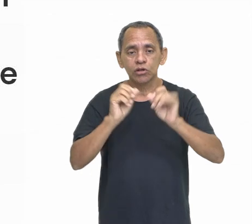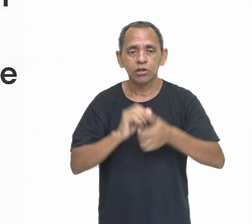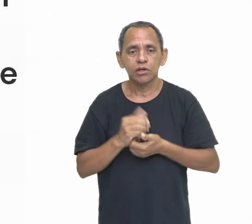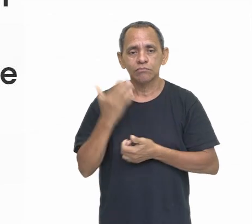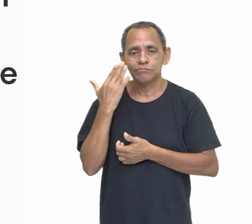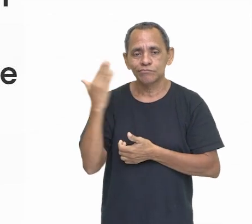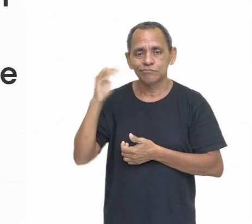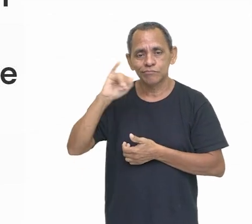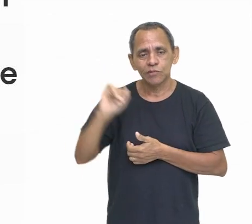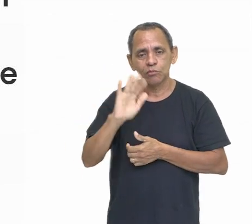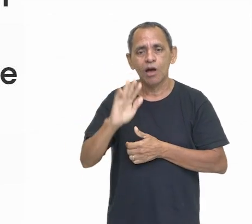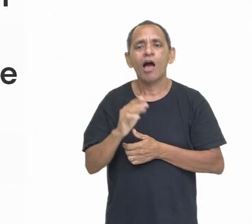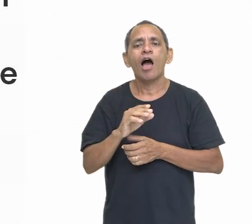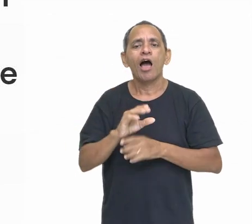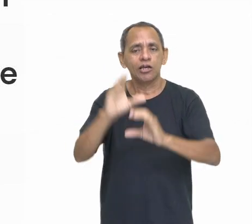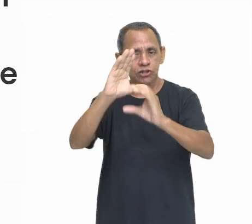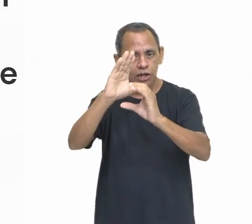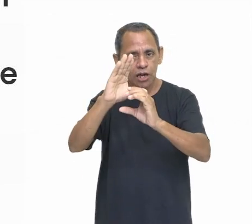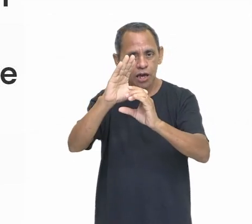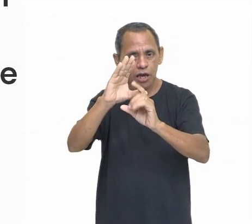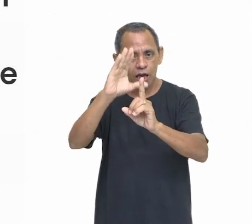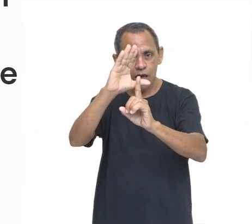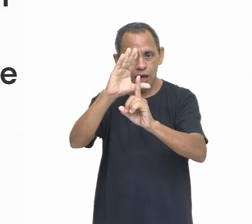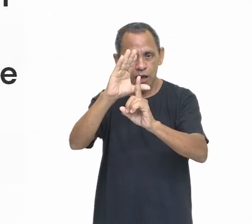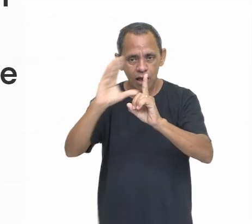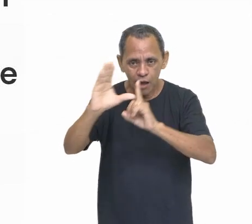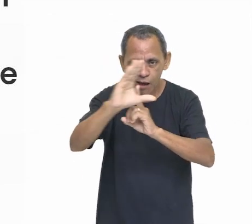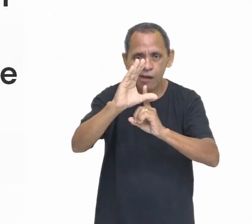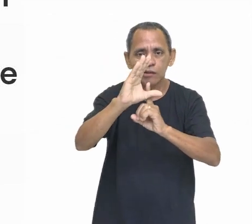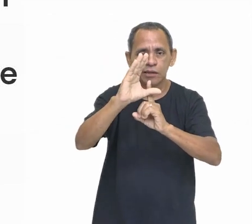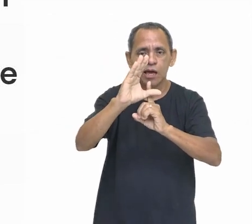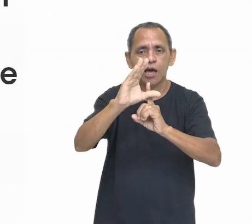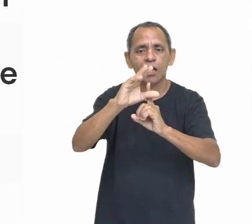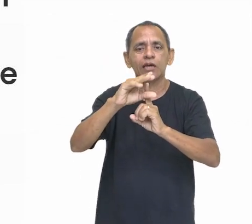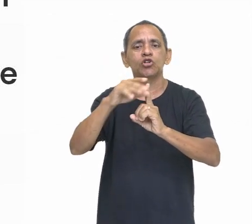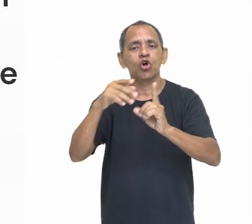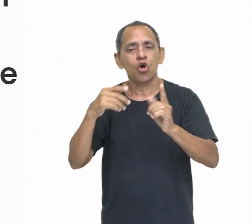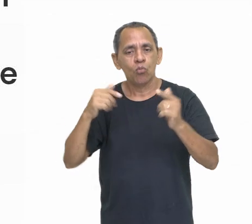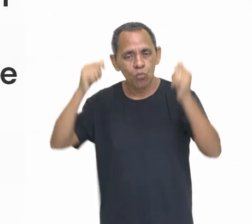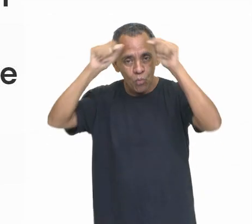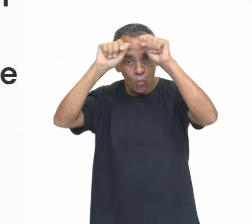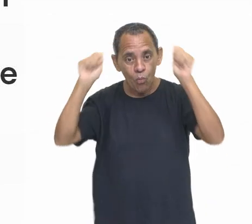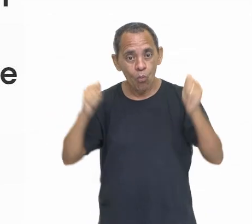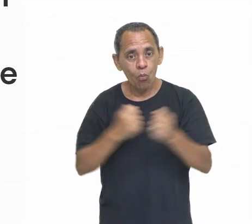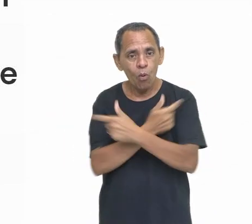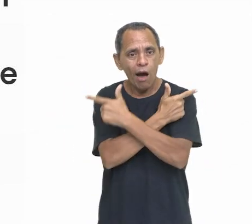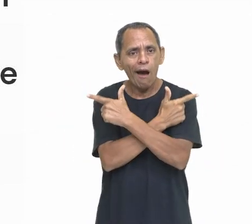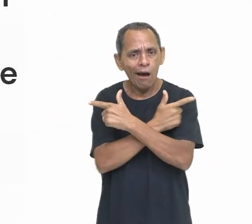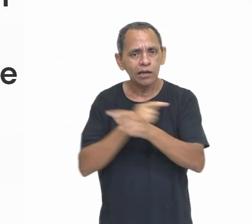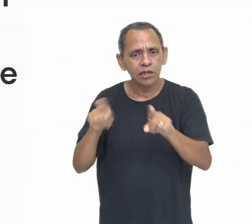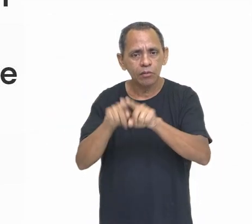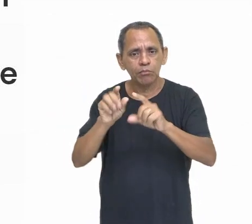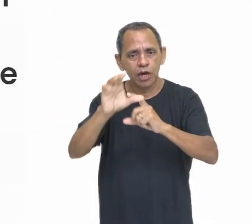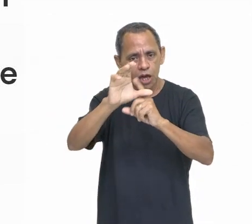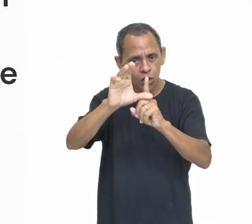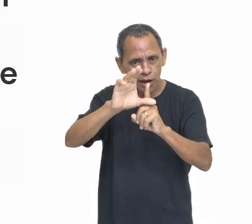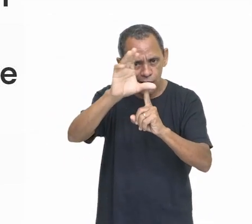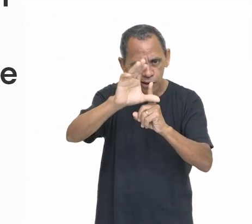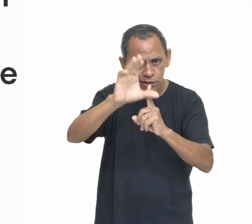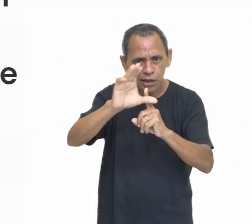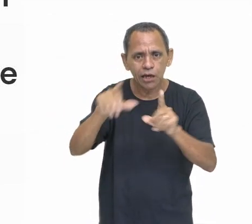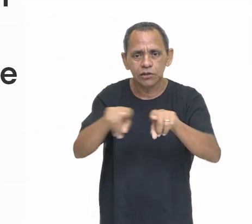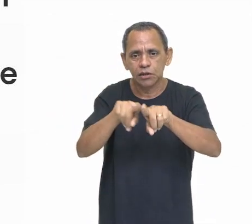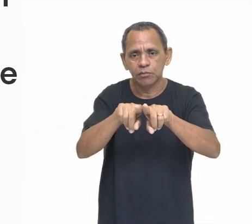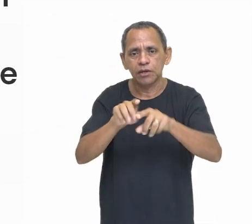do calendário maia, né? Essa imagem ela é muito interessante, pois, né, se você reparar ali